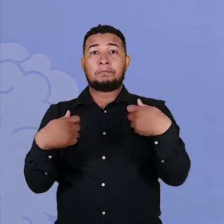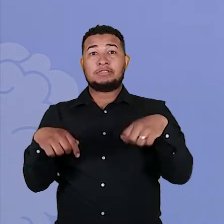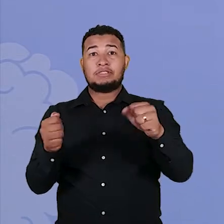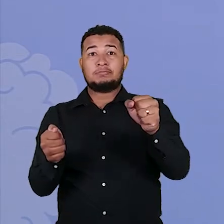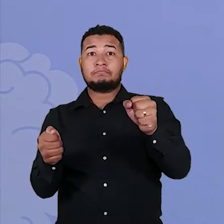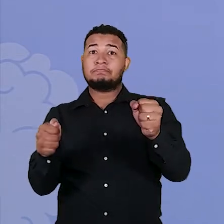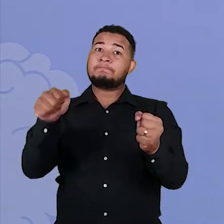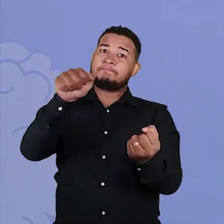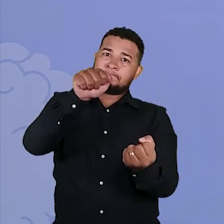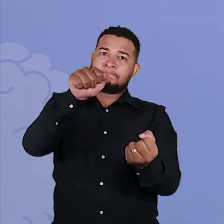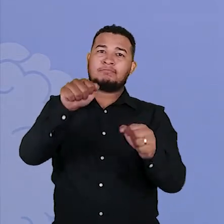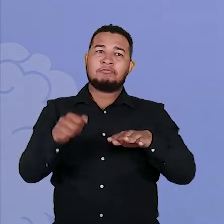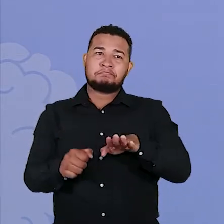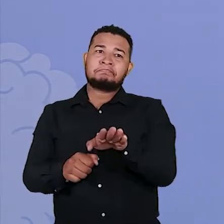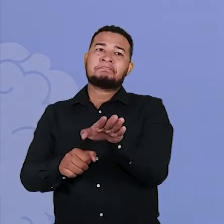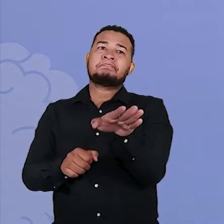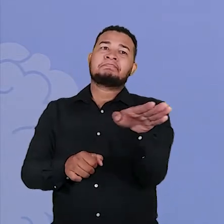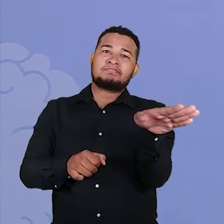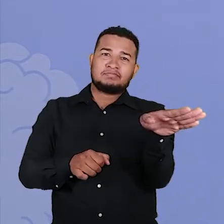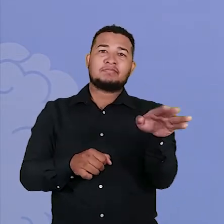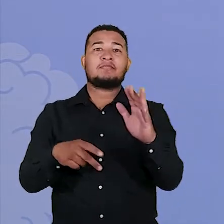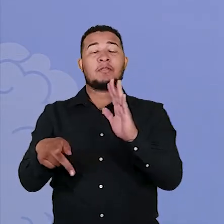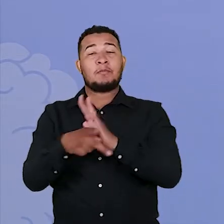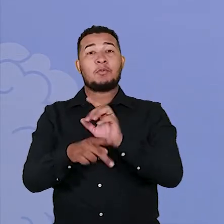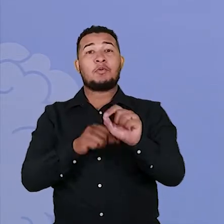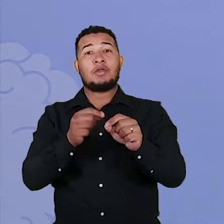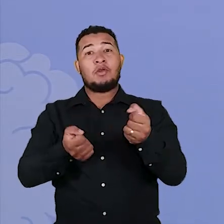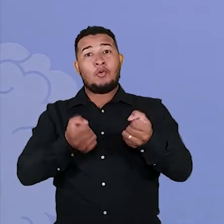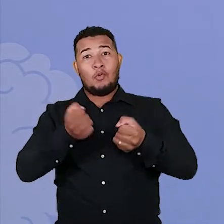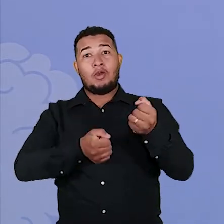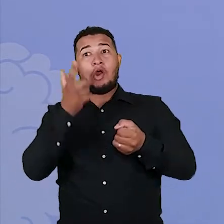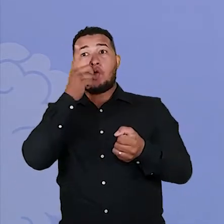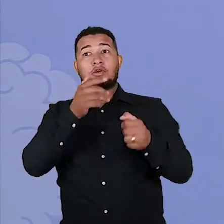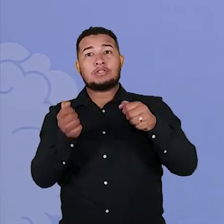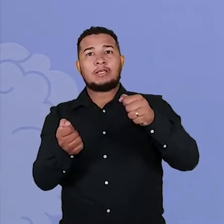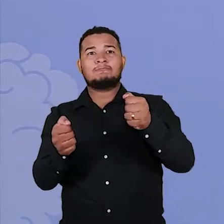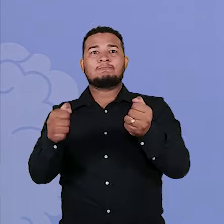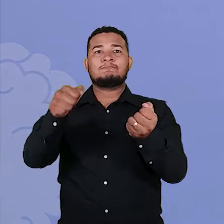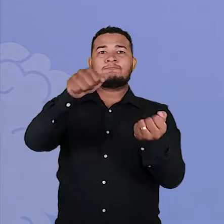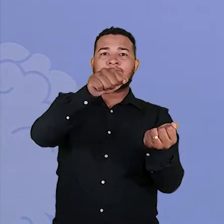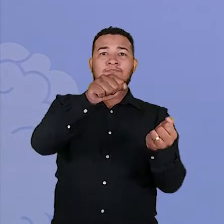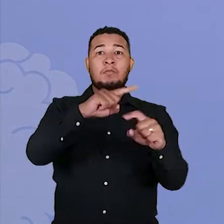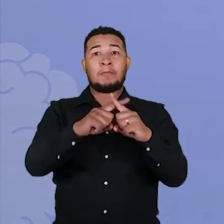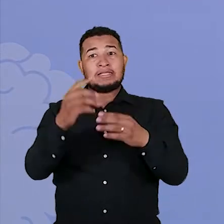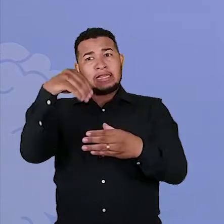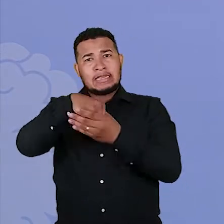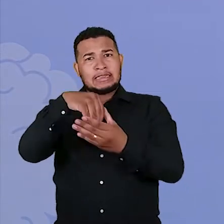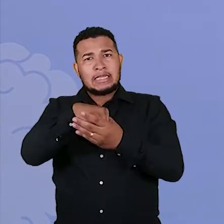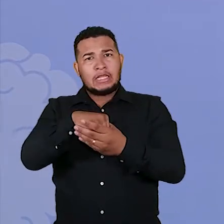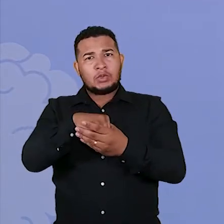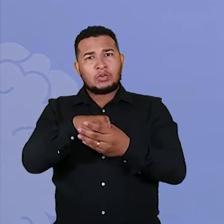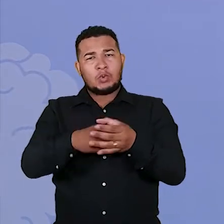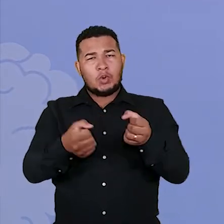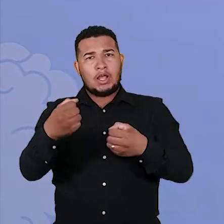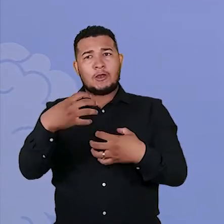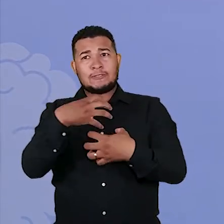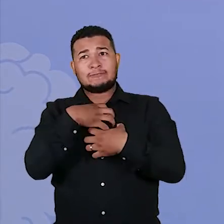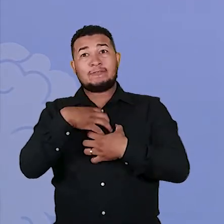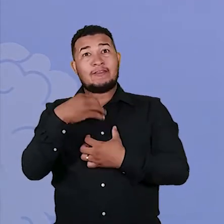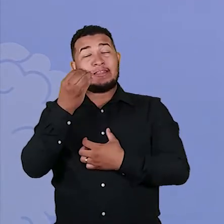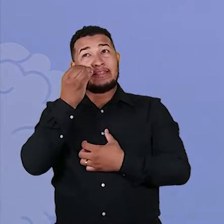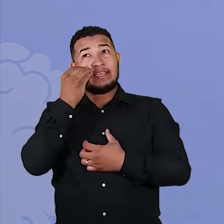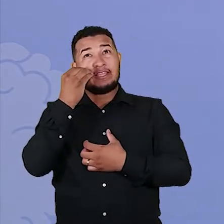ele vai virar o volante para o carro poder virar. Mas isso, dentro do carro mesmo, a gente tem